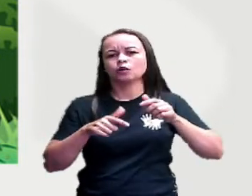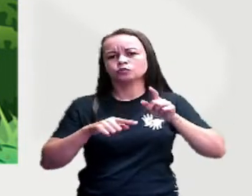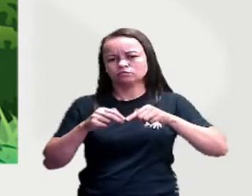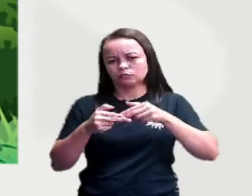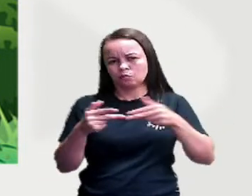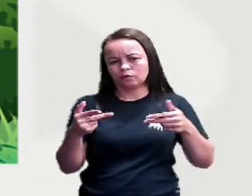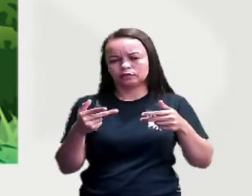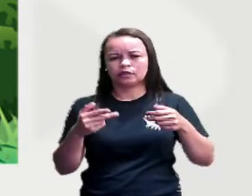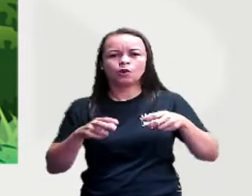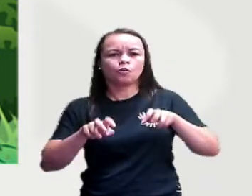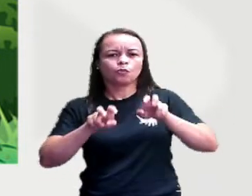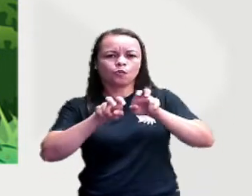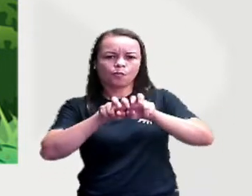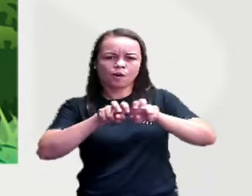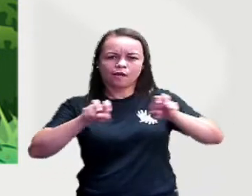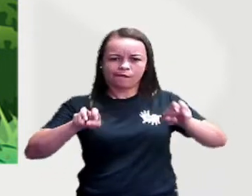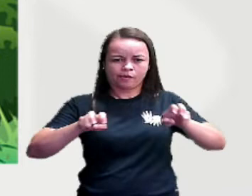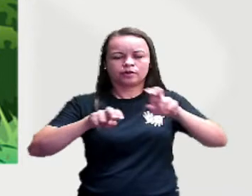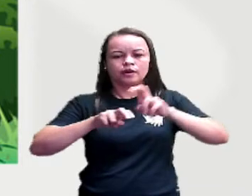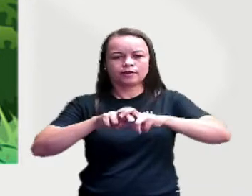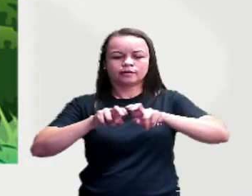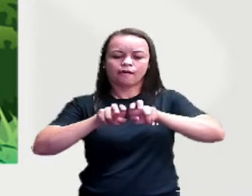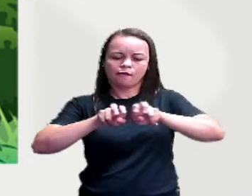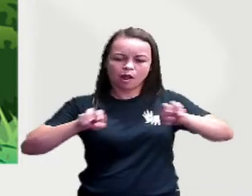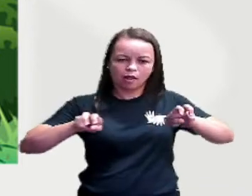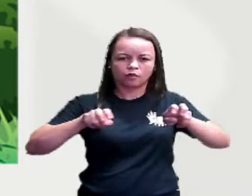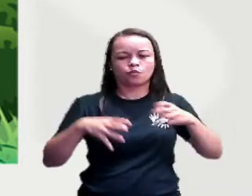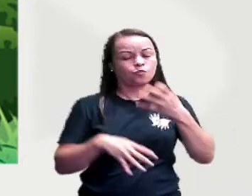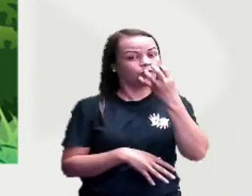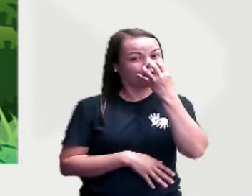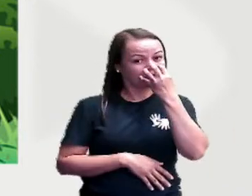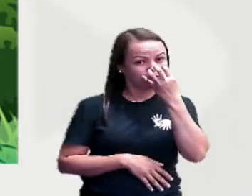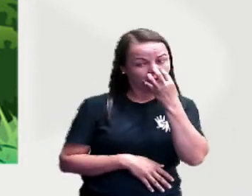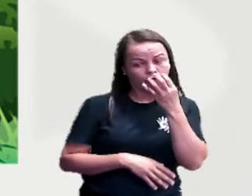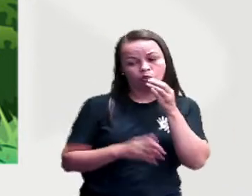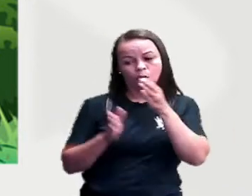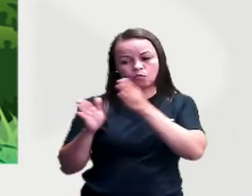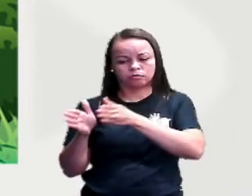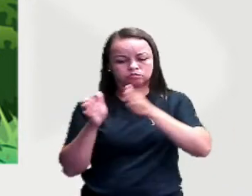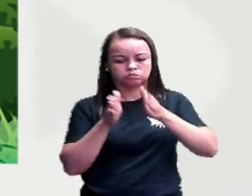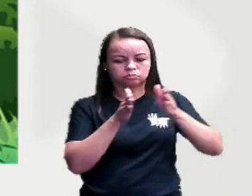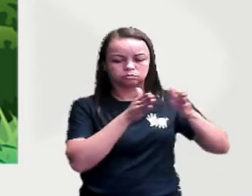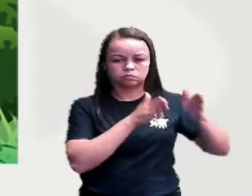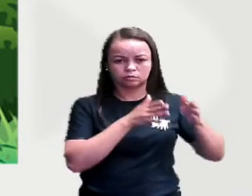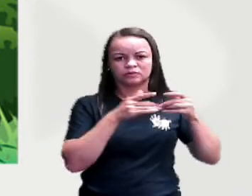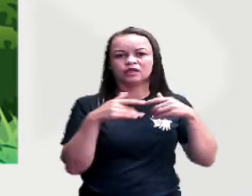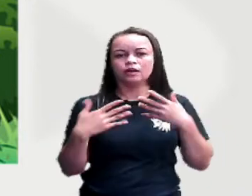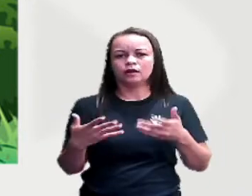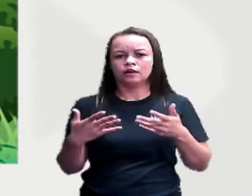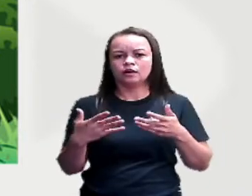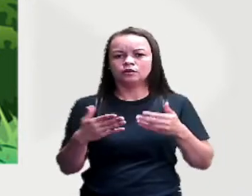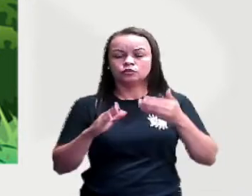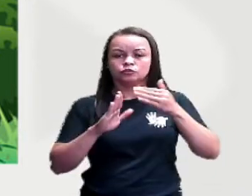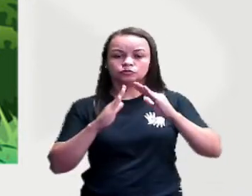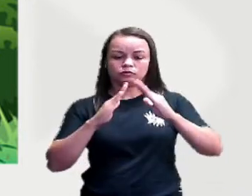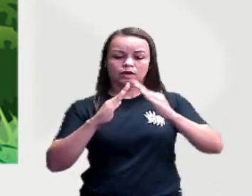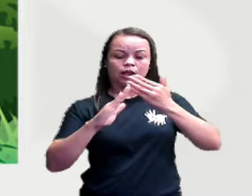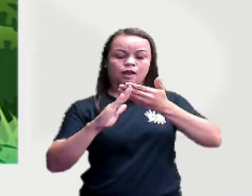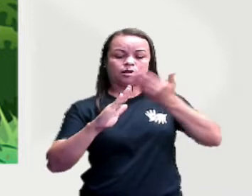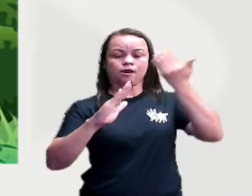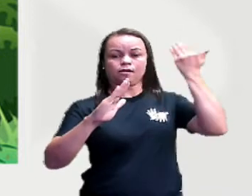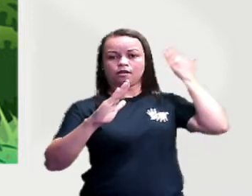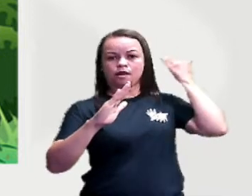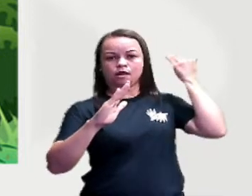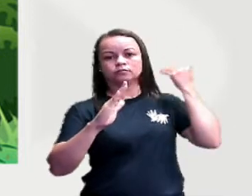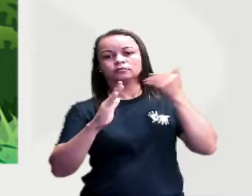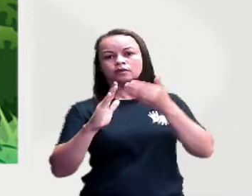a cadeira, né, que é o banco, como o cão, certo? E lá no fundo, atrás da casa, a gente tem